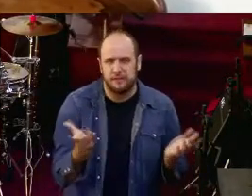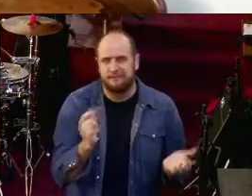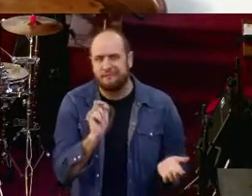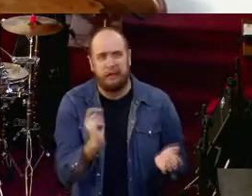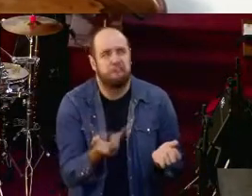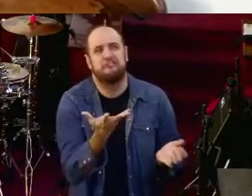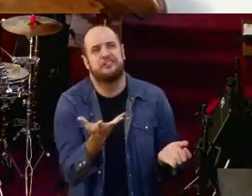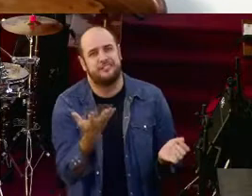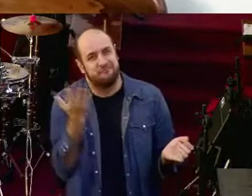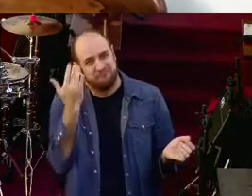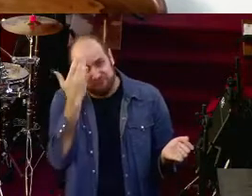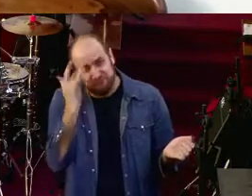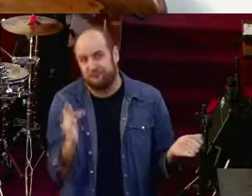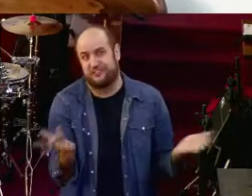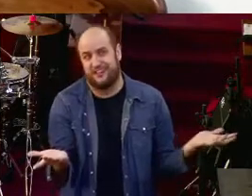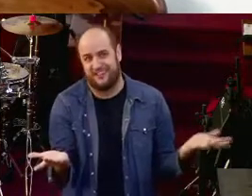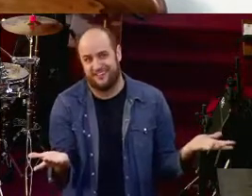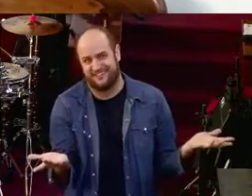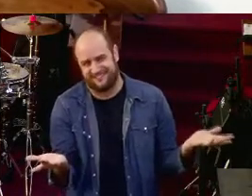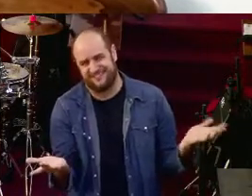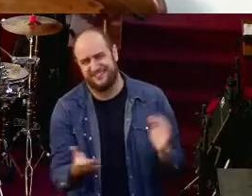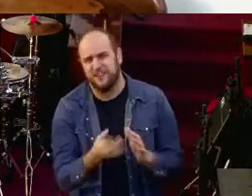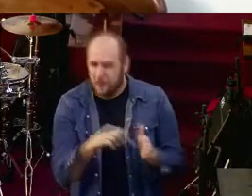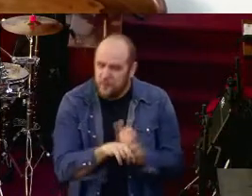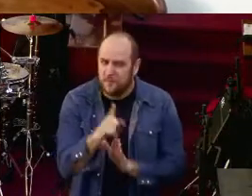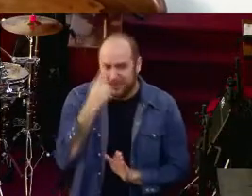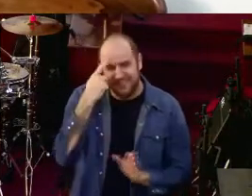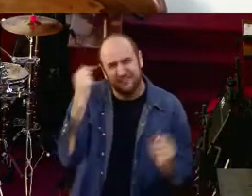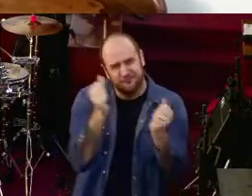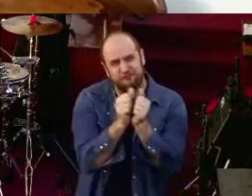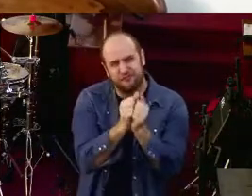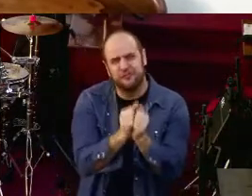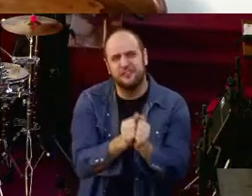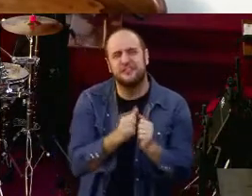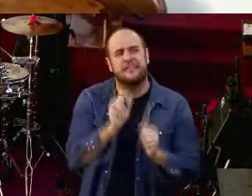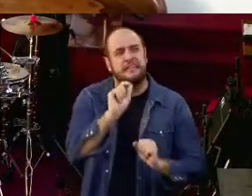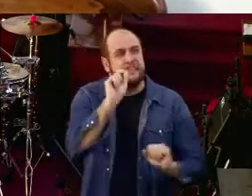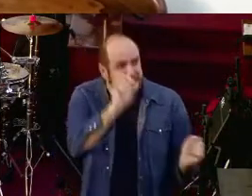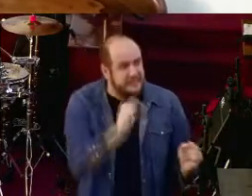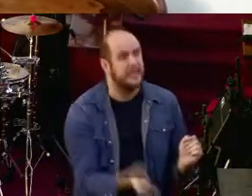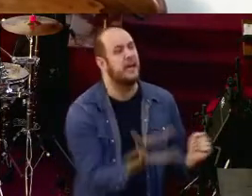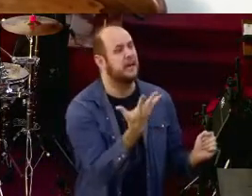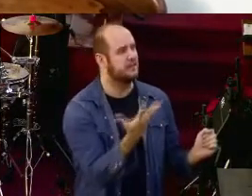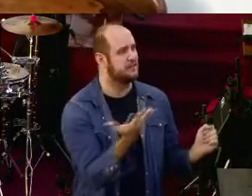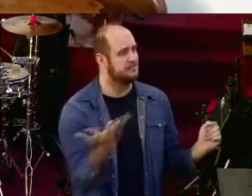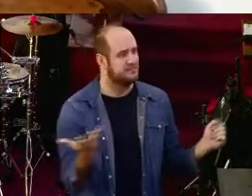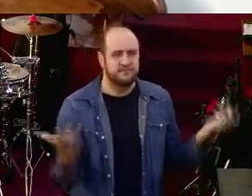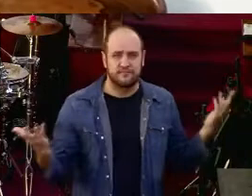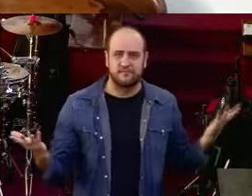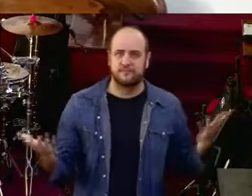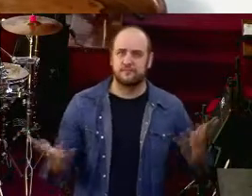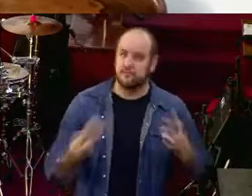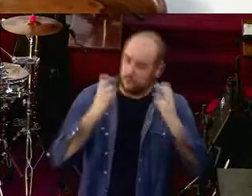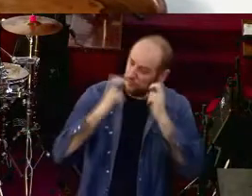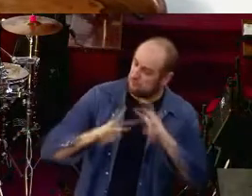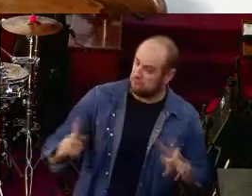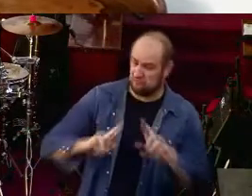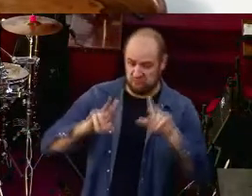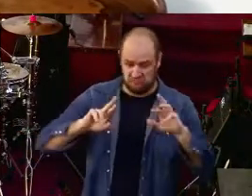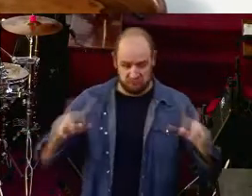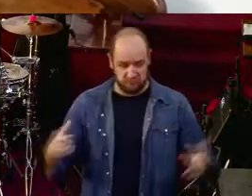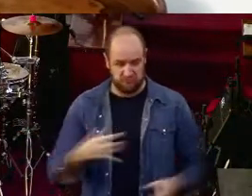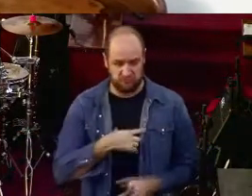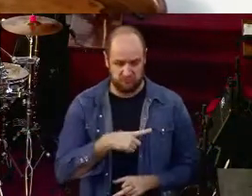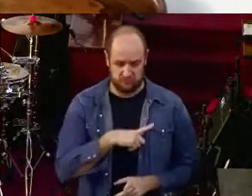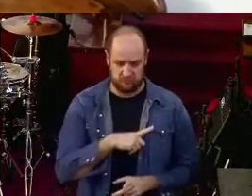forte. Qual seria o motivo? Né? Qual seria o motivo? Então são visões muito